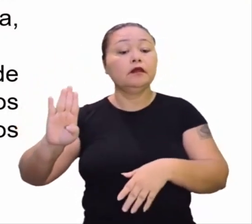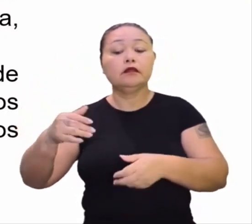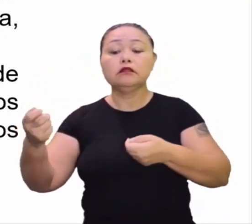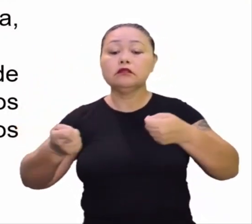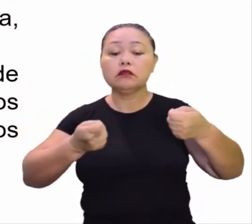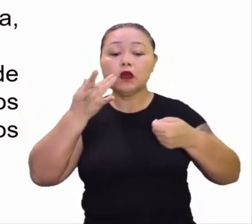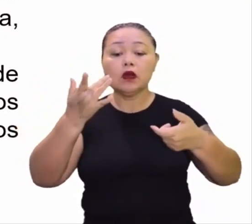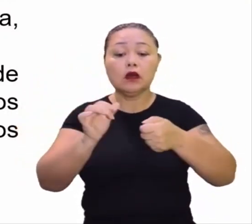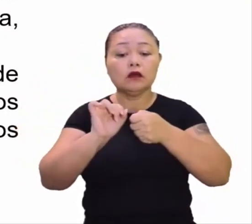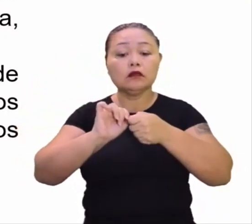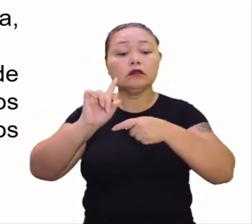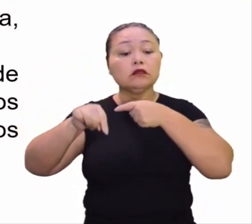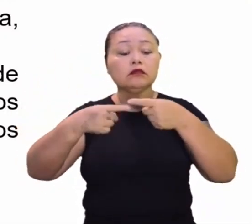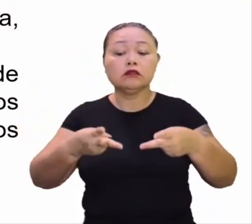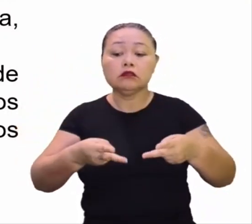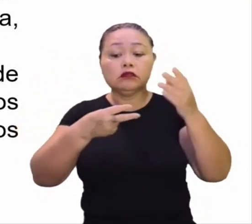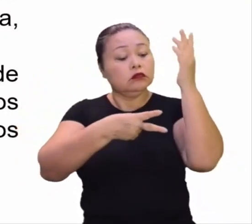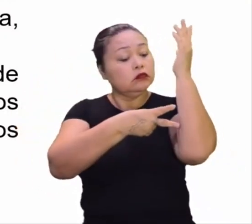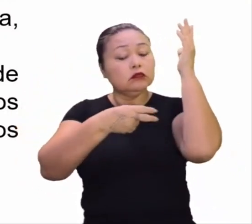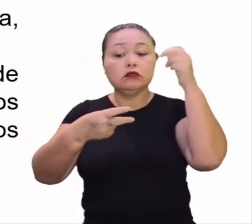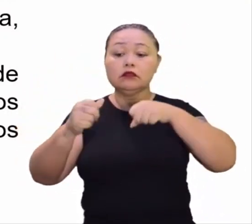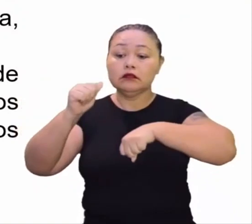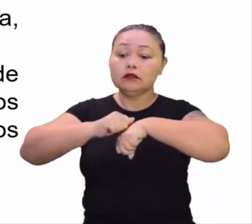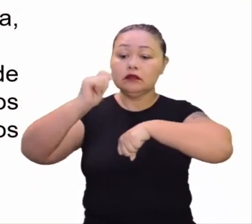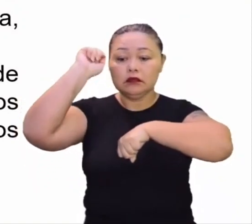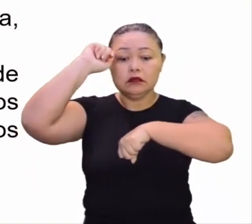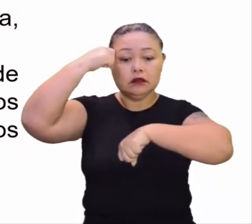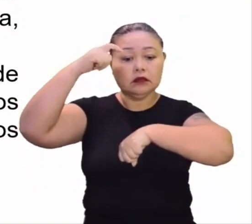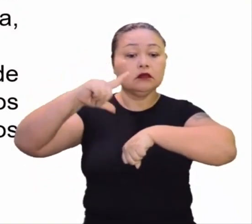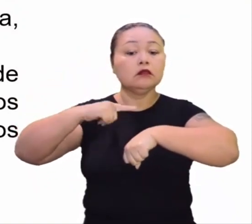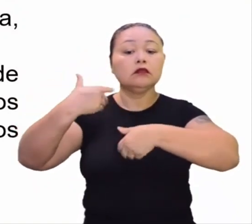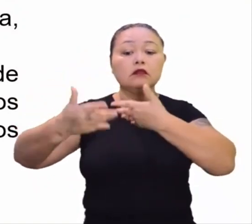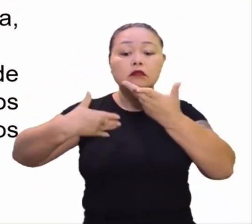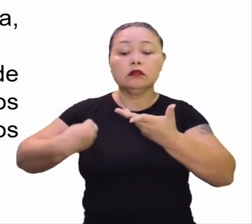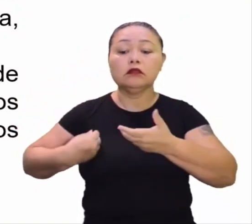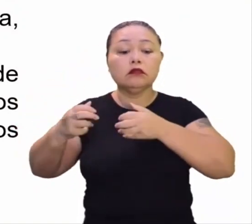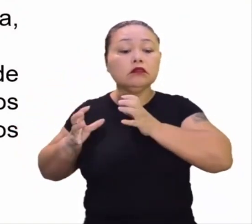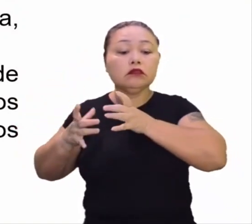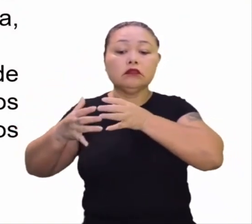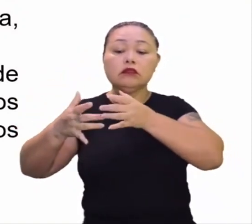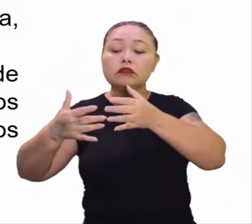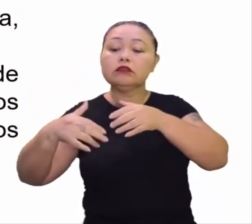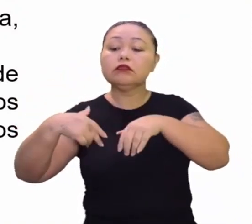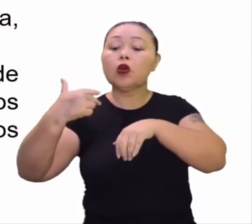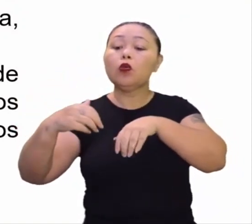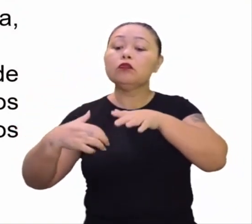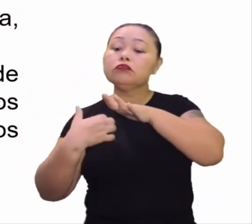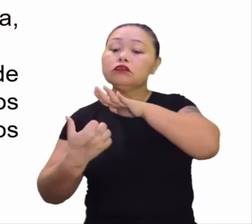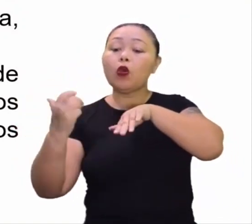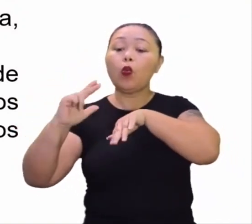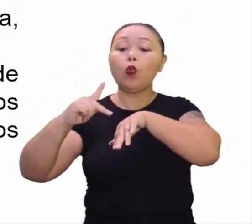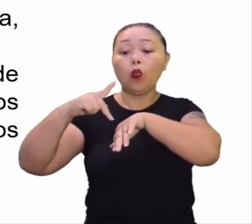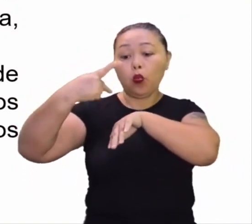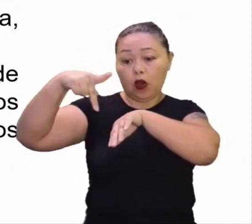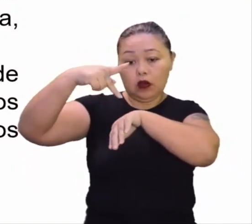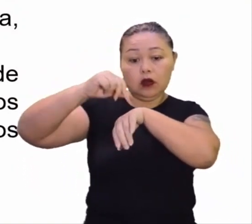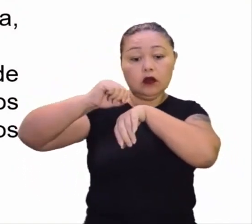Os garimpeiros, através da extração de cassiterita, estimularam a presença de grupos multinacionais